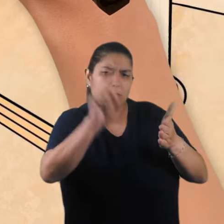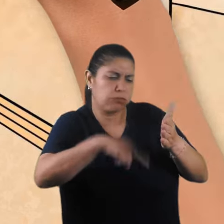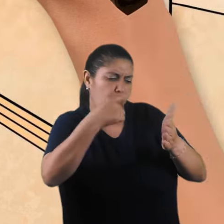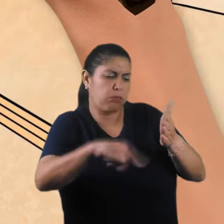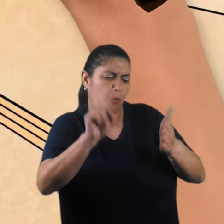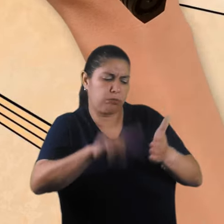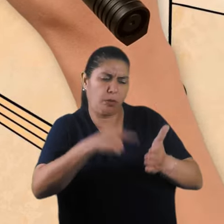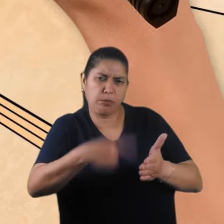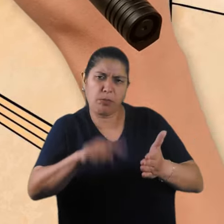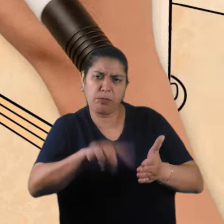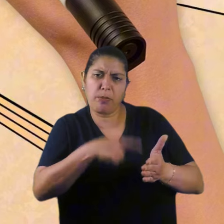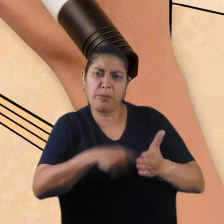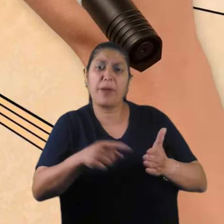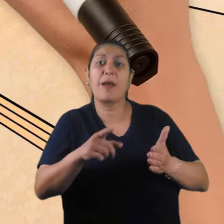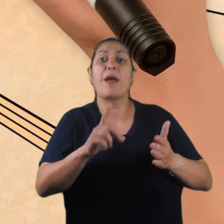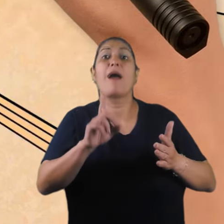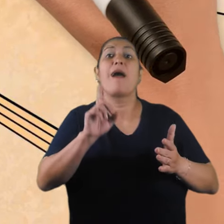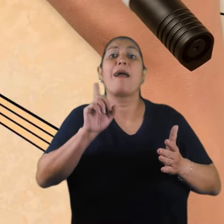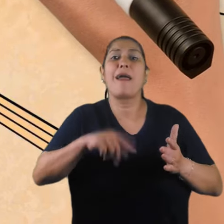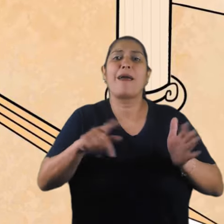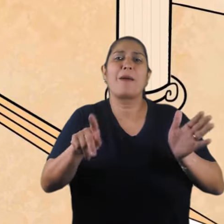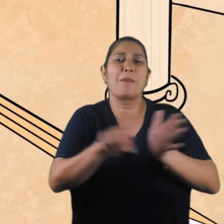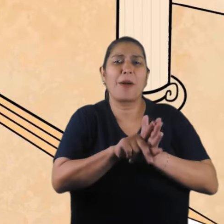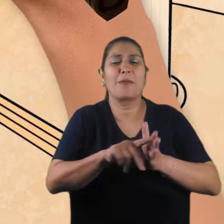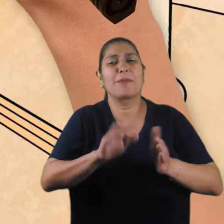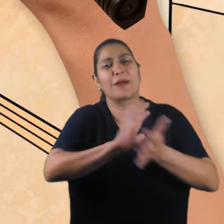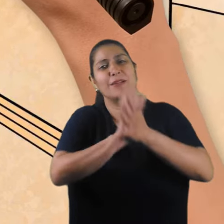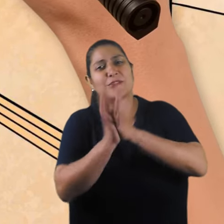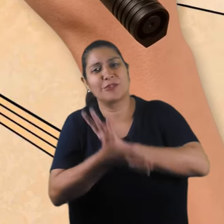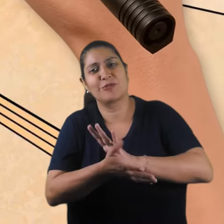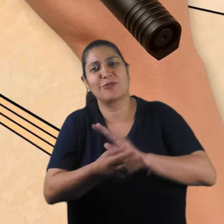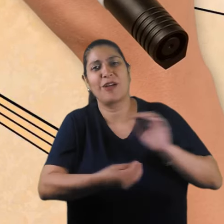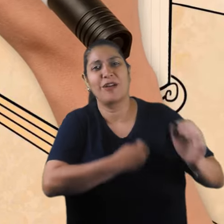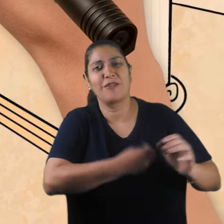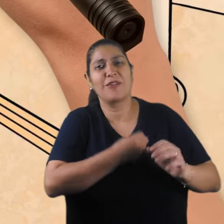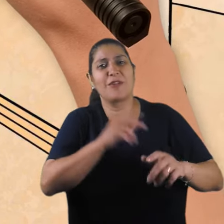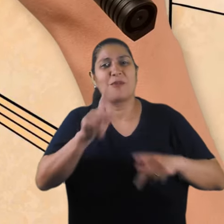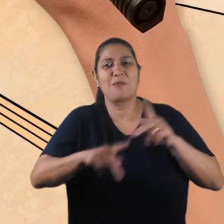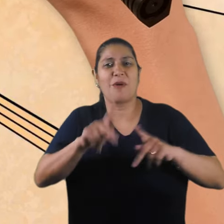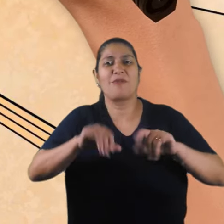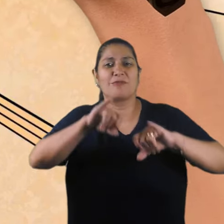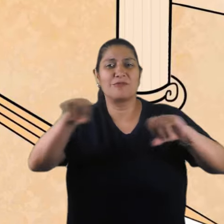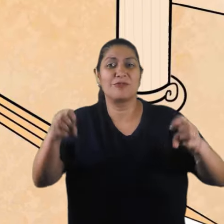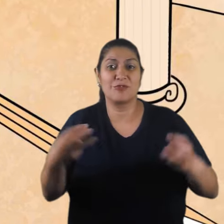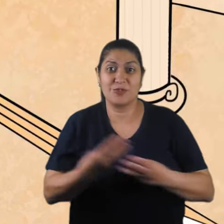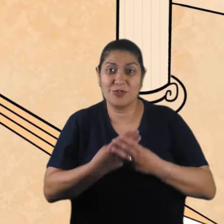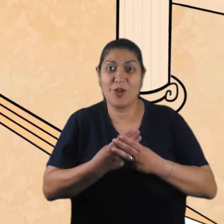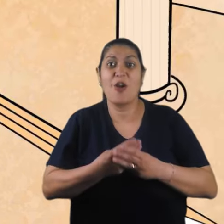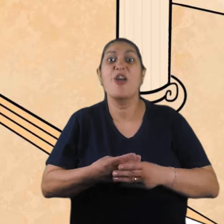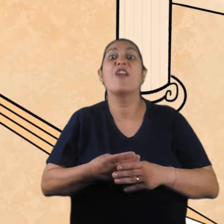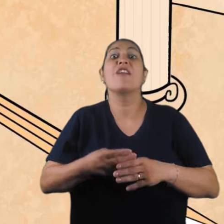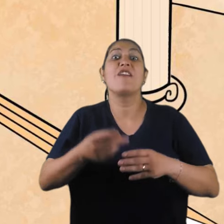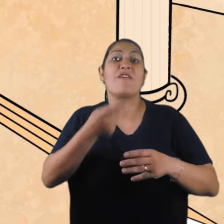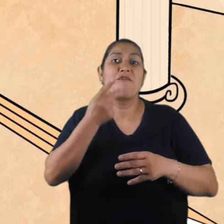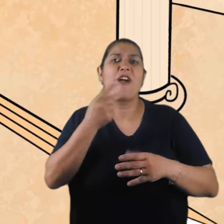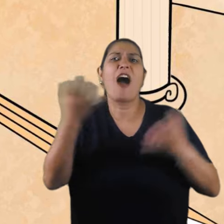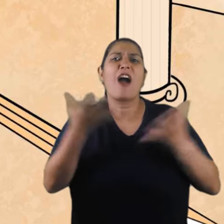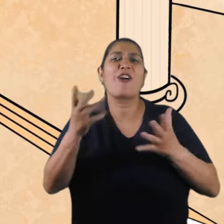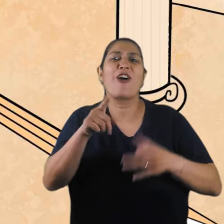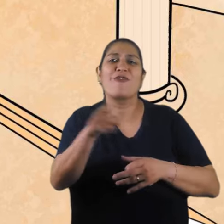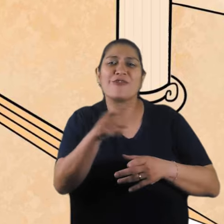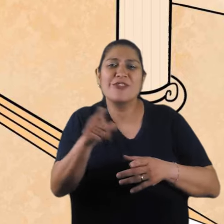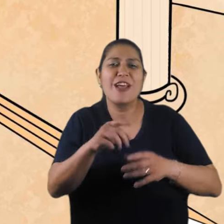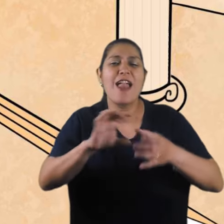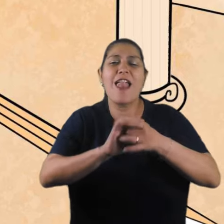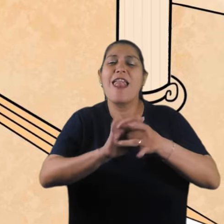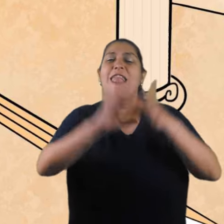cartas que Amã havia enviado às províncias e que decretavam a aniquilação dos judeus, e ainda deu a eles o